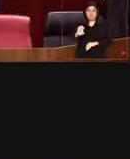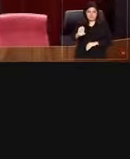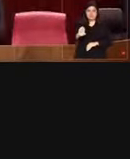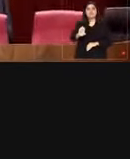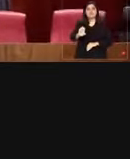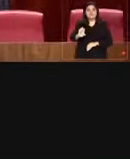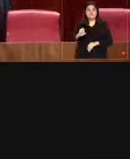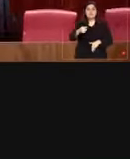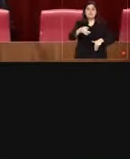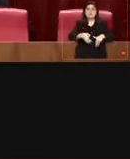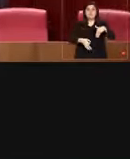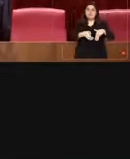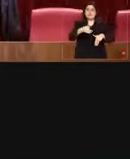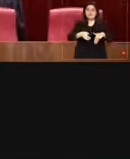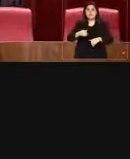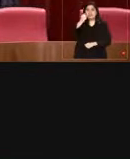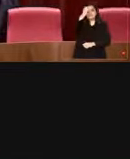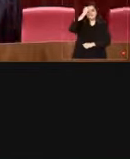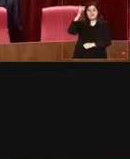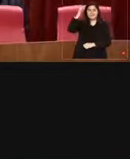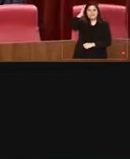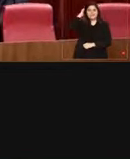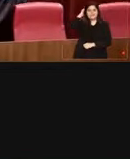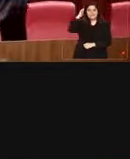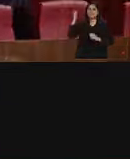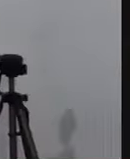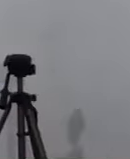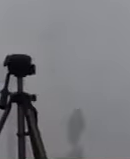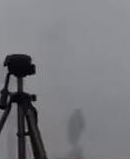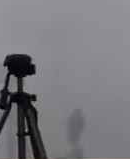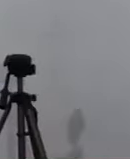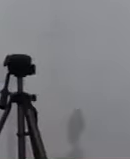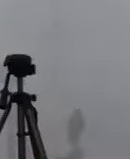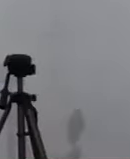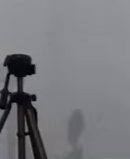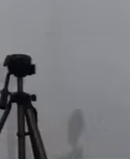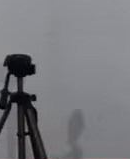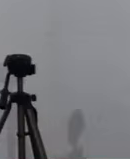Eleitoral, ministro Alexandre de Moraes.